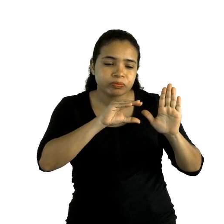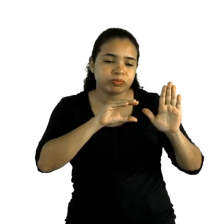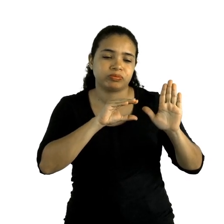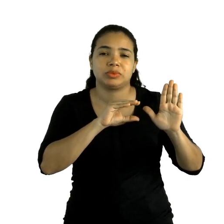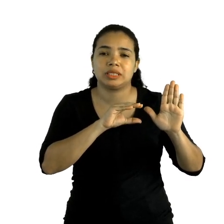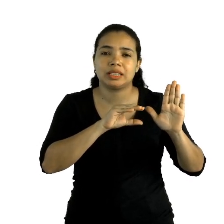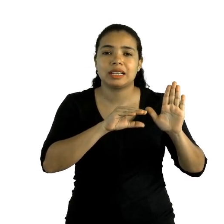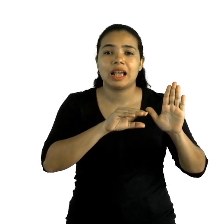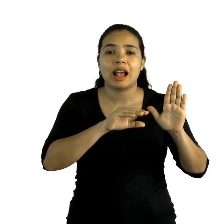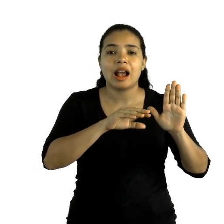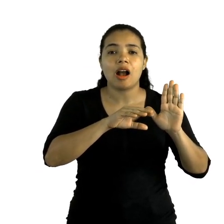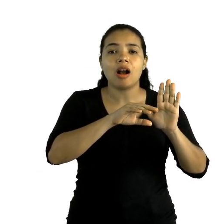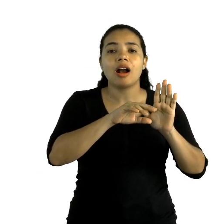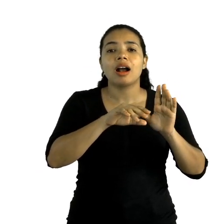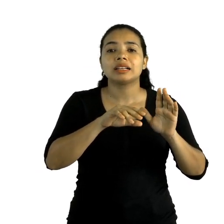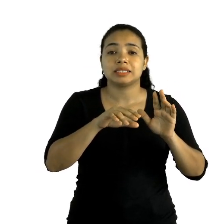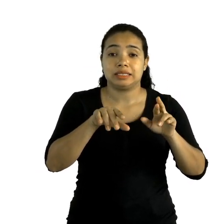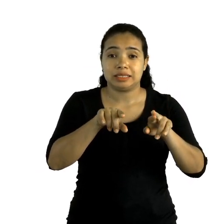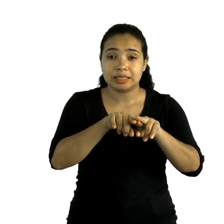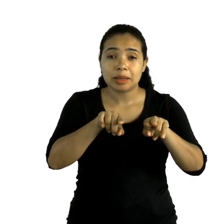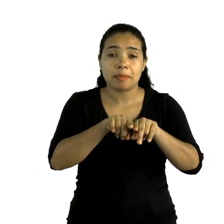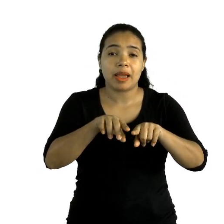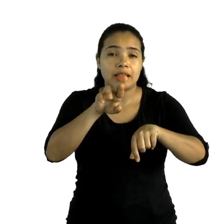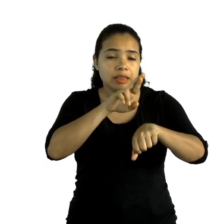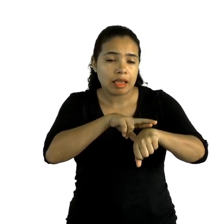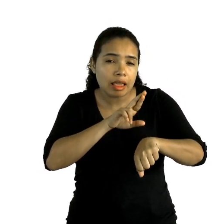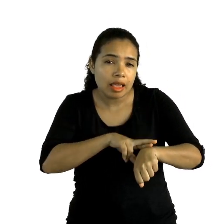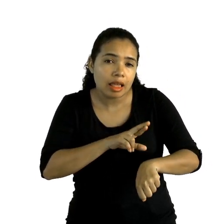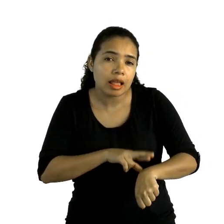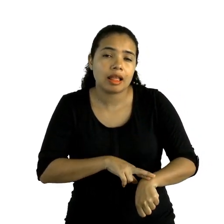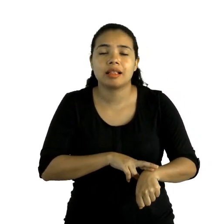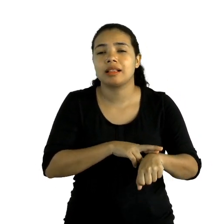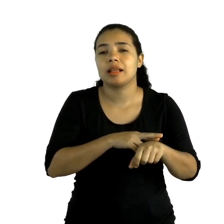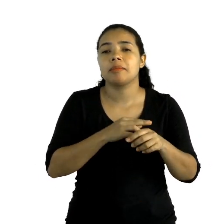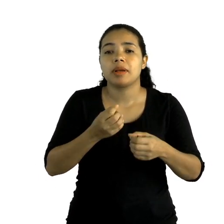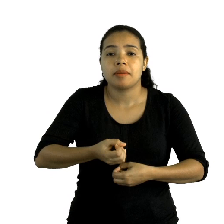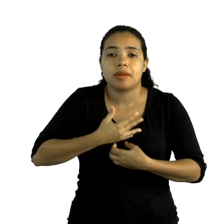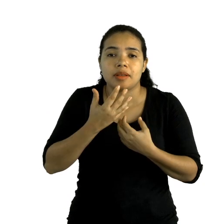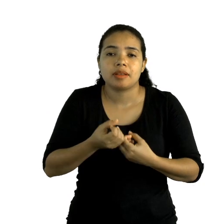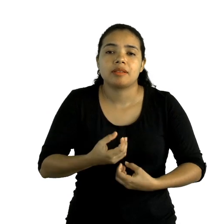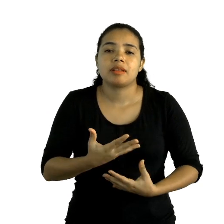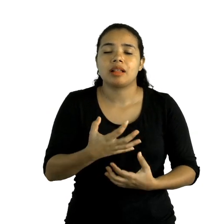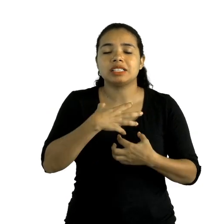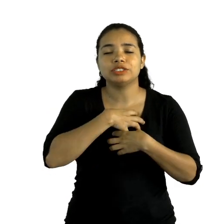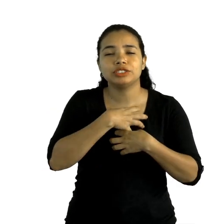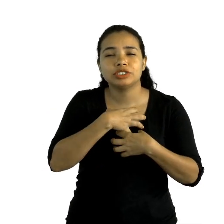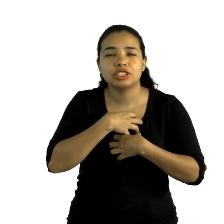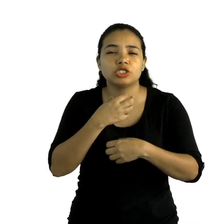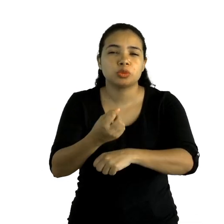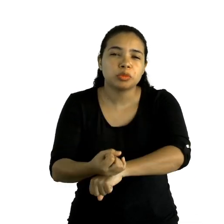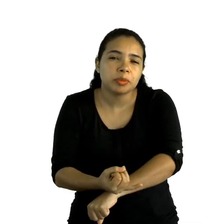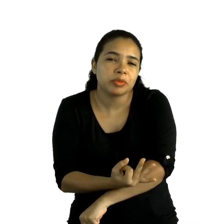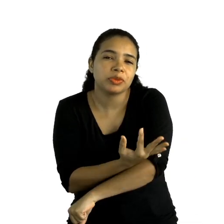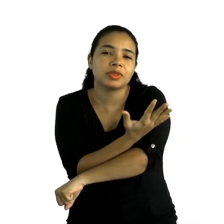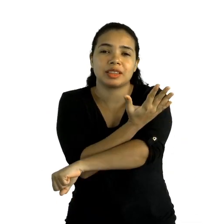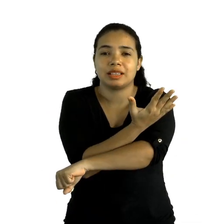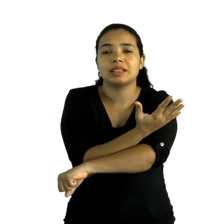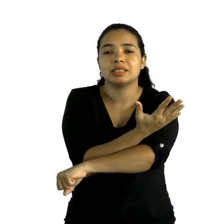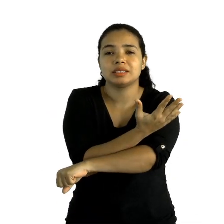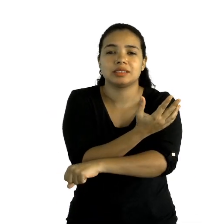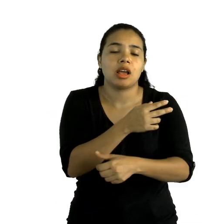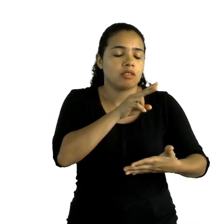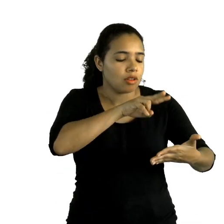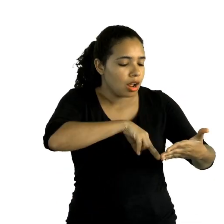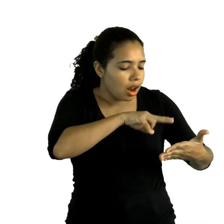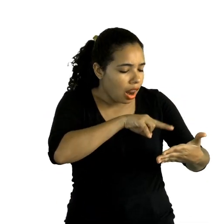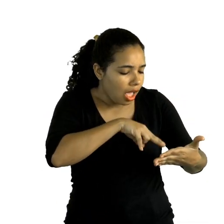apresentam rimas e tem como finalidade manifestar o sentimento e a emoção que será